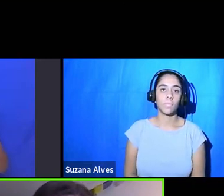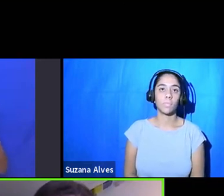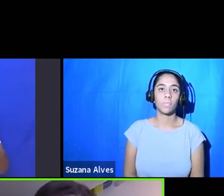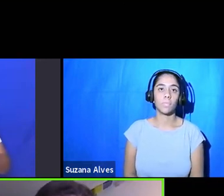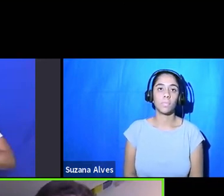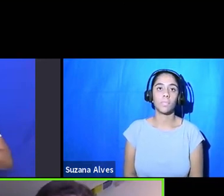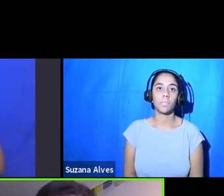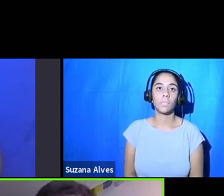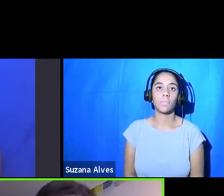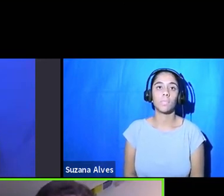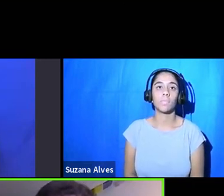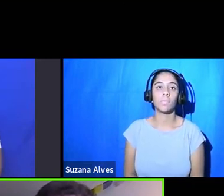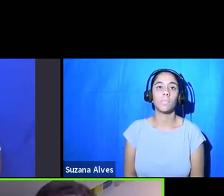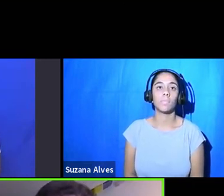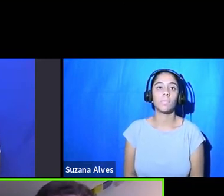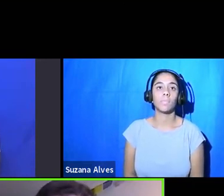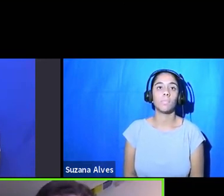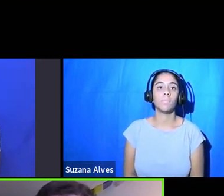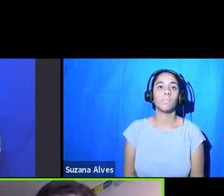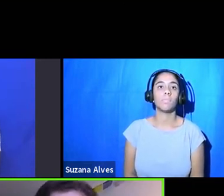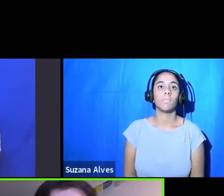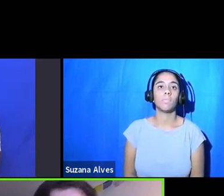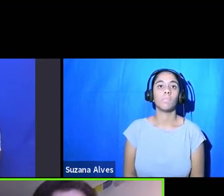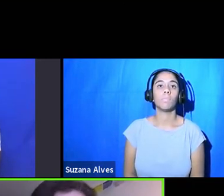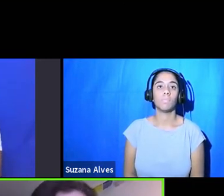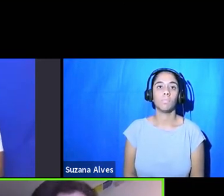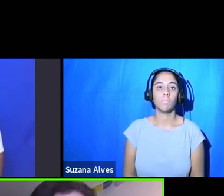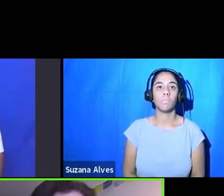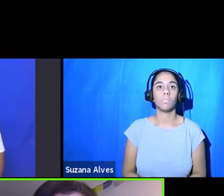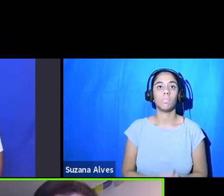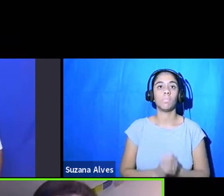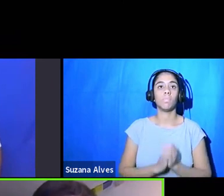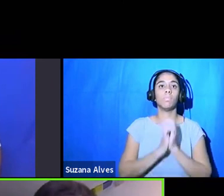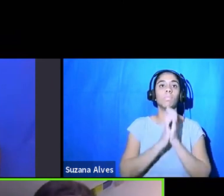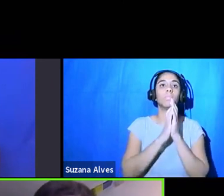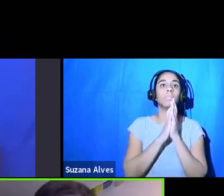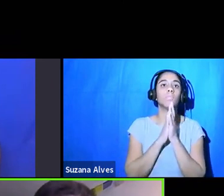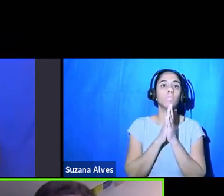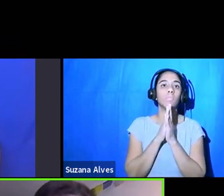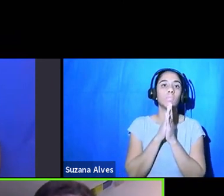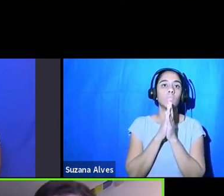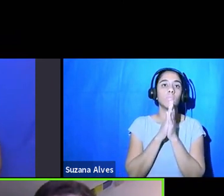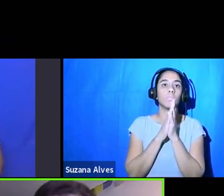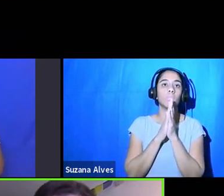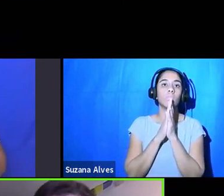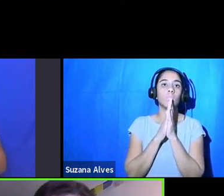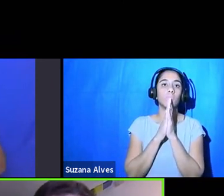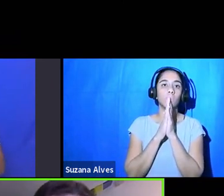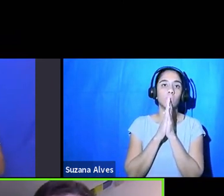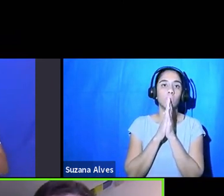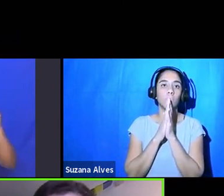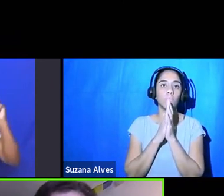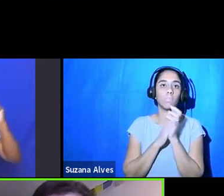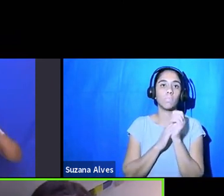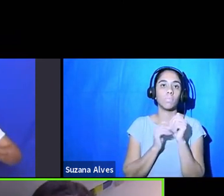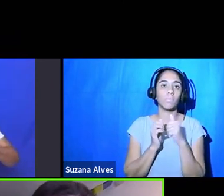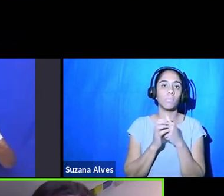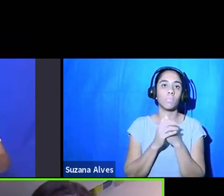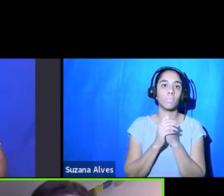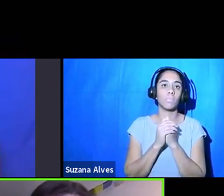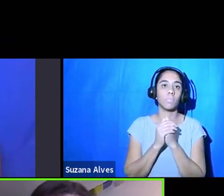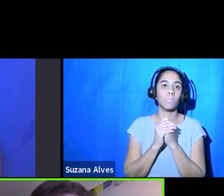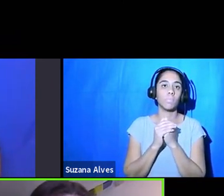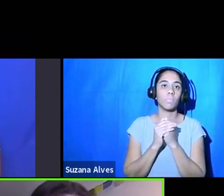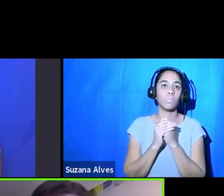fundamental em que podemos reimaginar o ordenamento jurídico para de